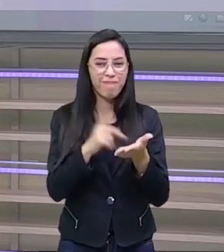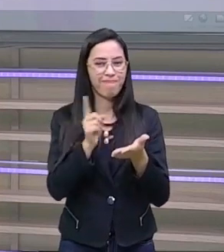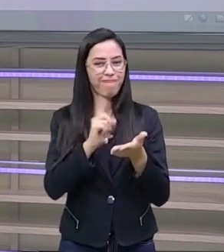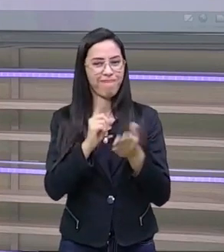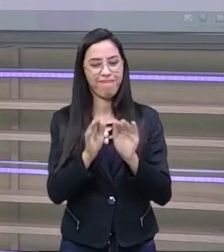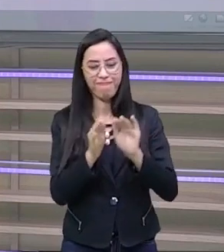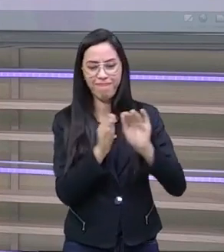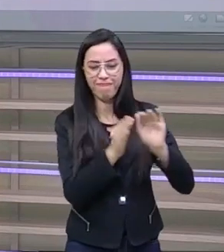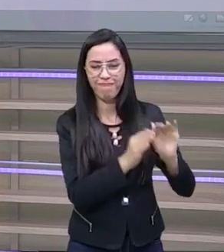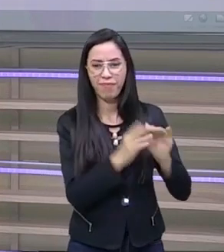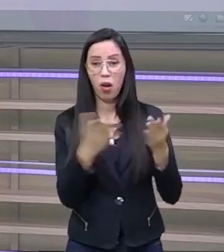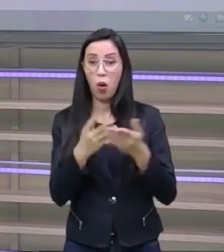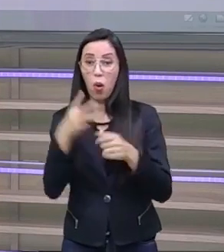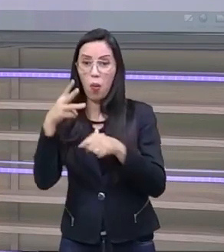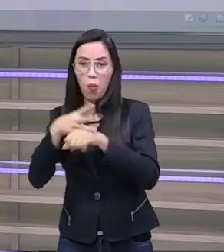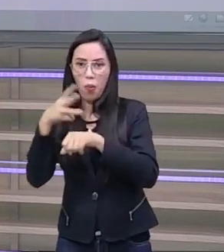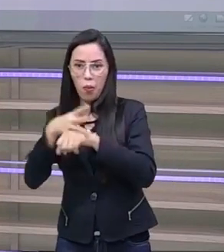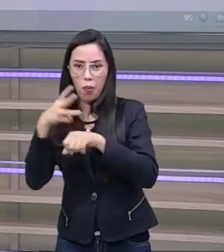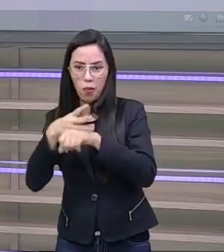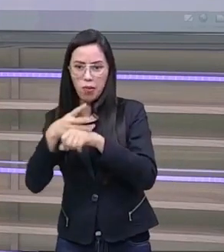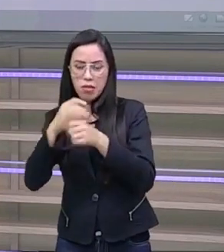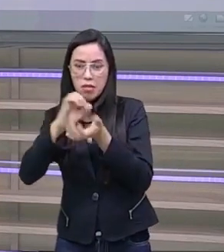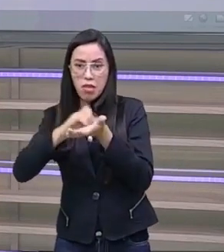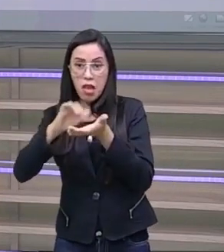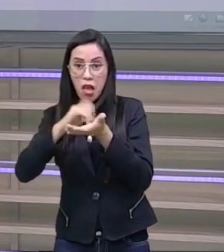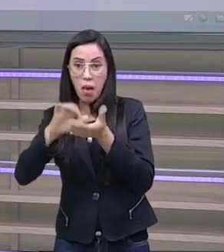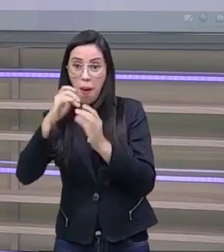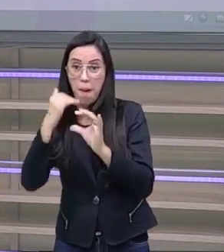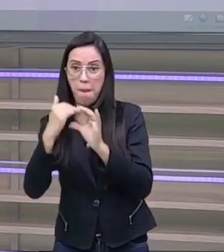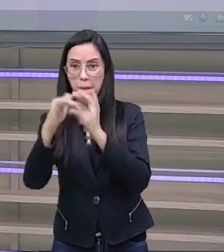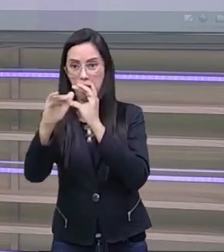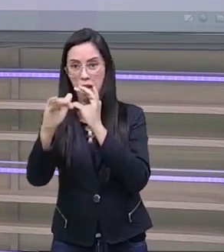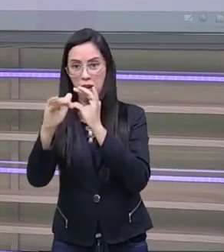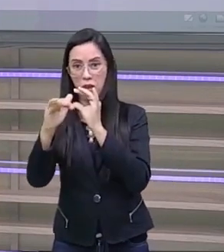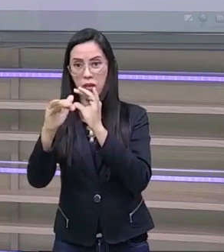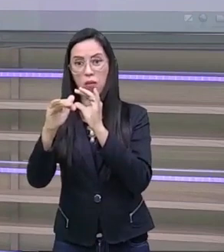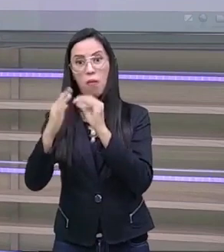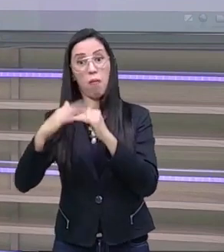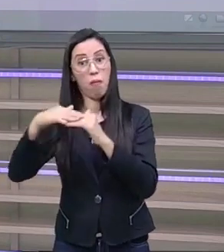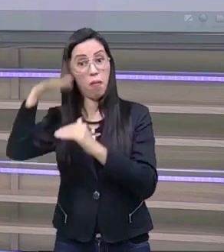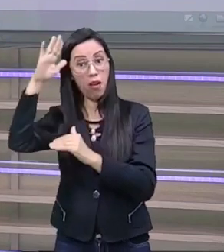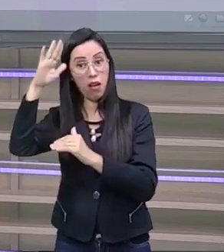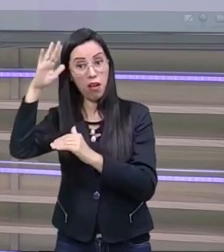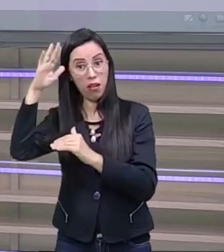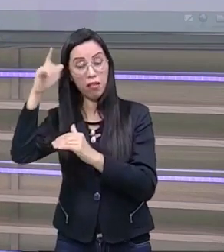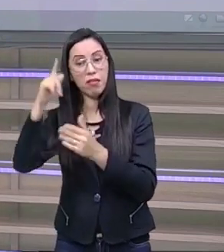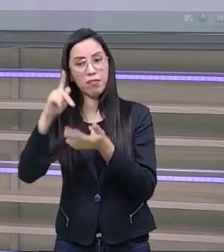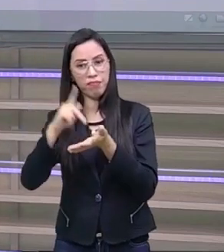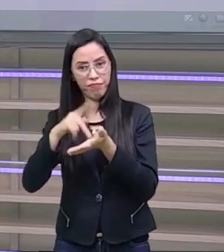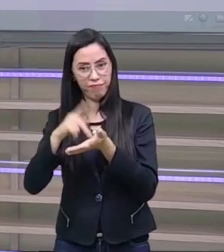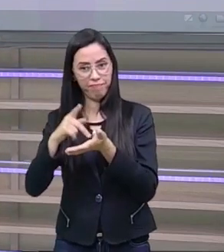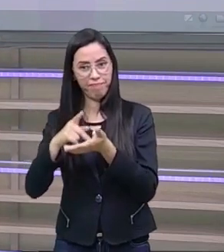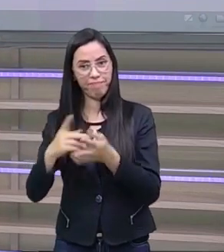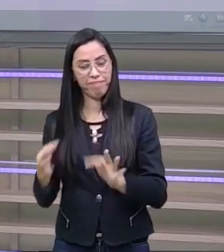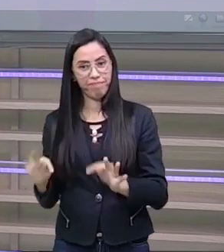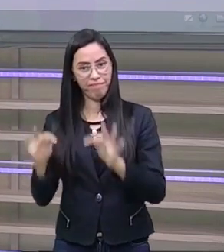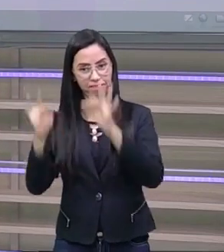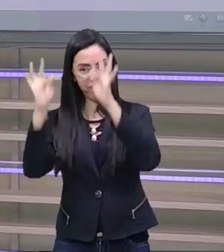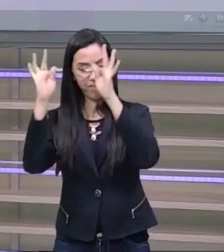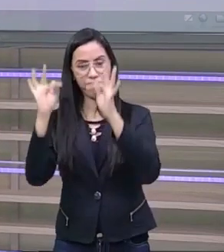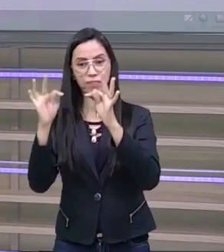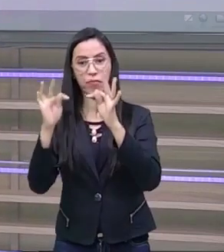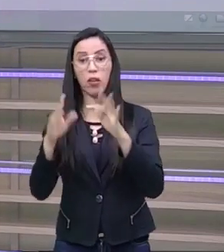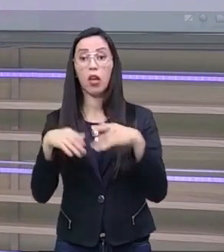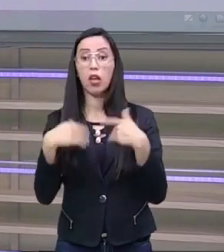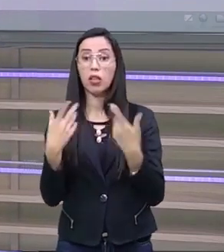essa tecnologia que é muito acelerada, não é? Muito avançada, a gente utiliza, né? Esses outros meios. O bilhete é como se